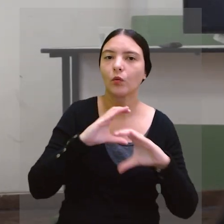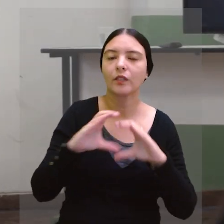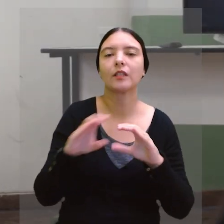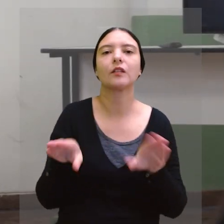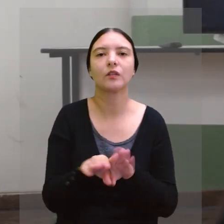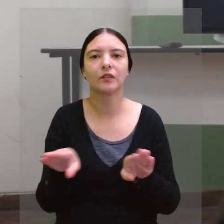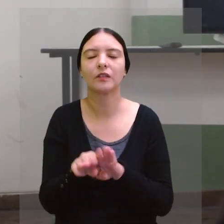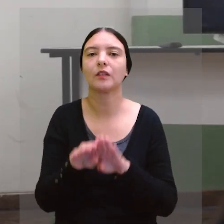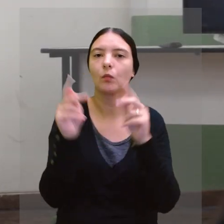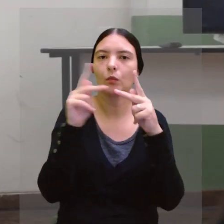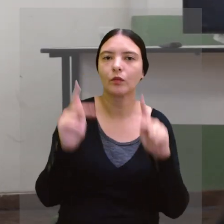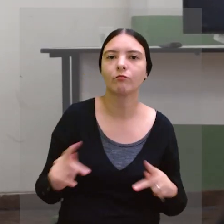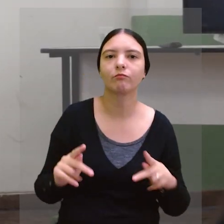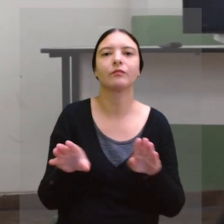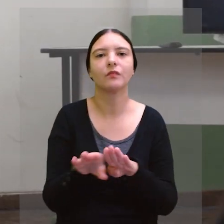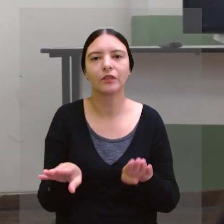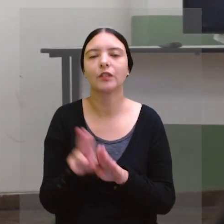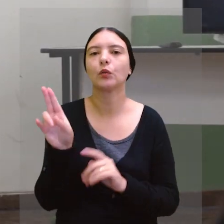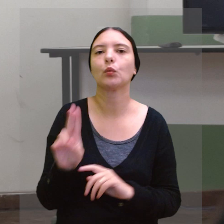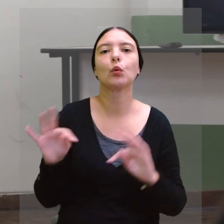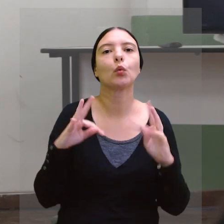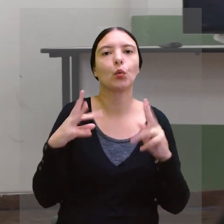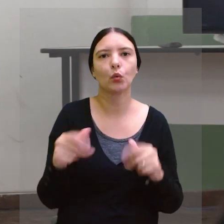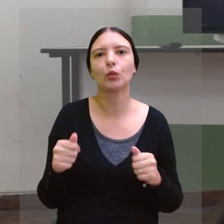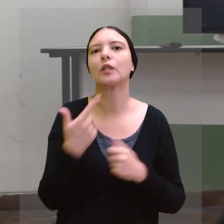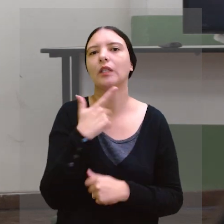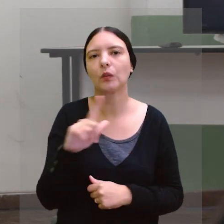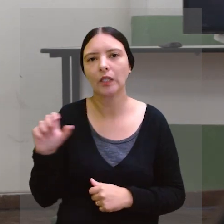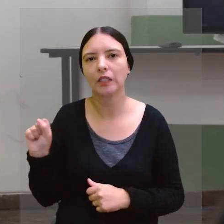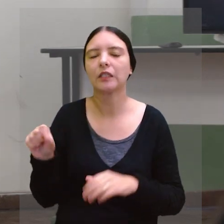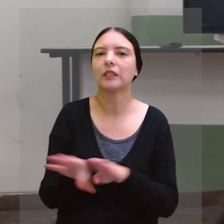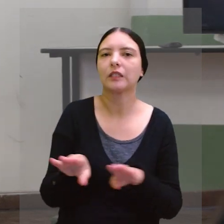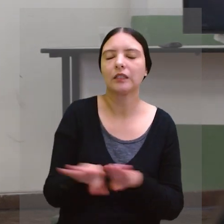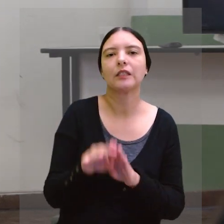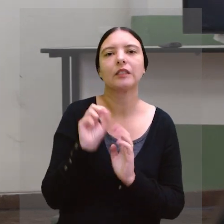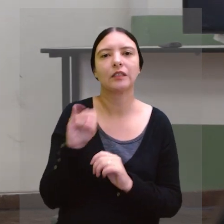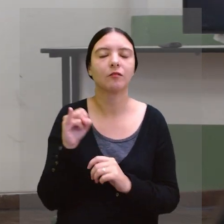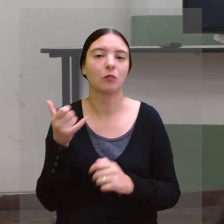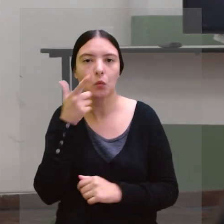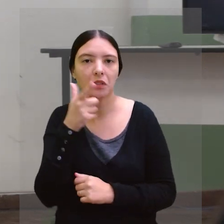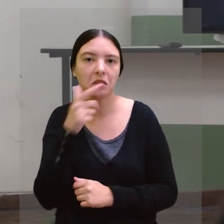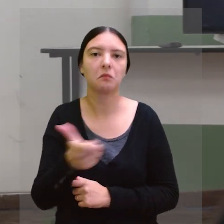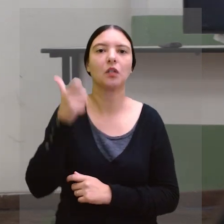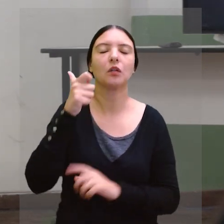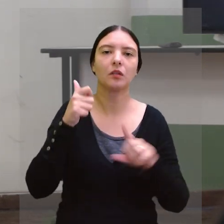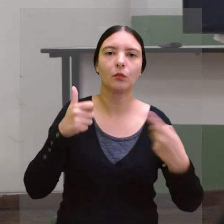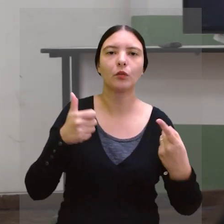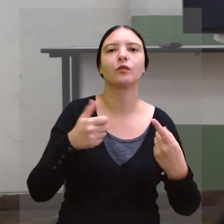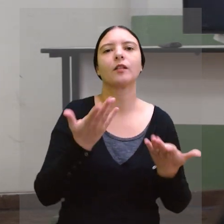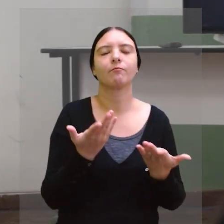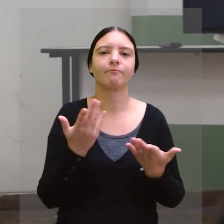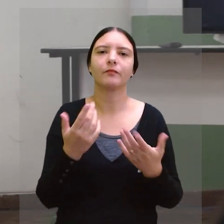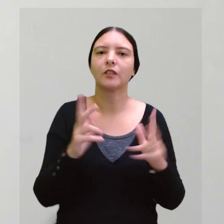comunicação, do programa que ele está utilizando. Tudo isso é um domínio de linguagem e que, tendo melhor domínio, certamente vai dominar